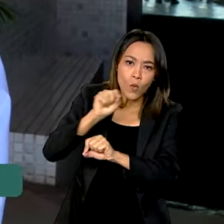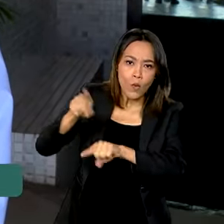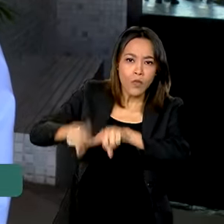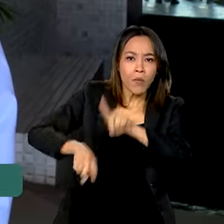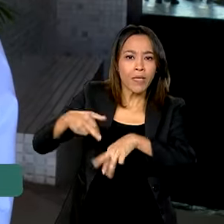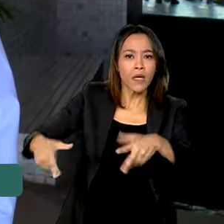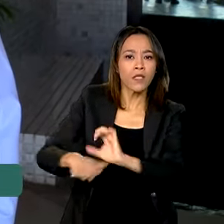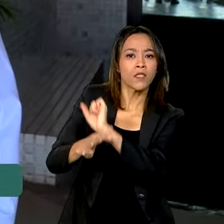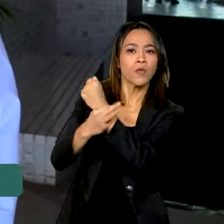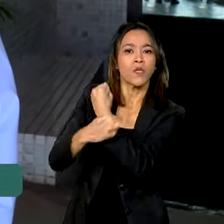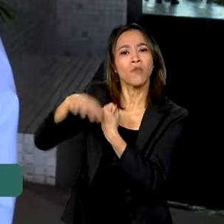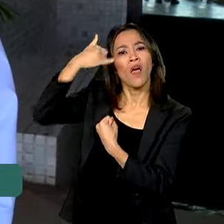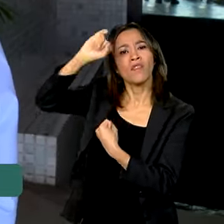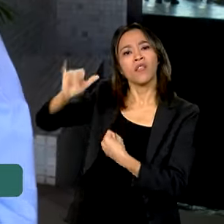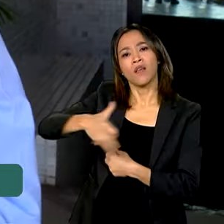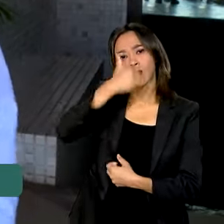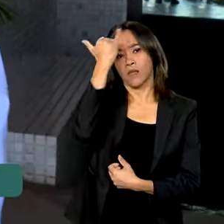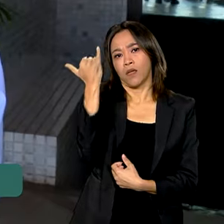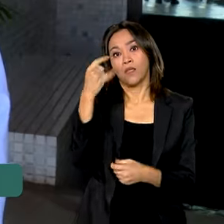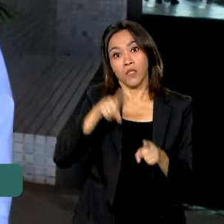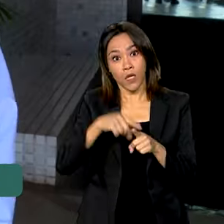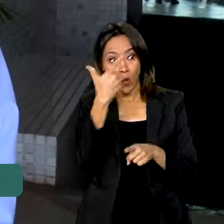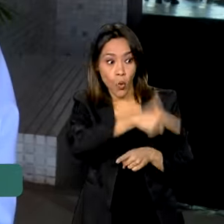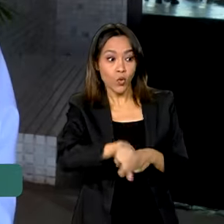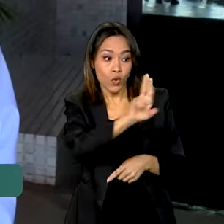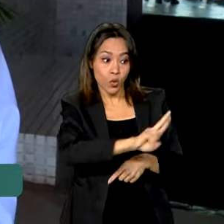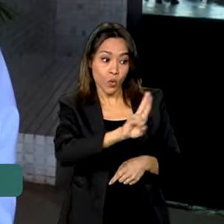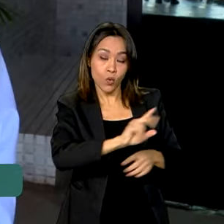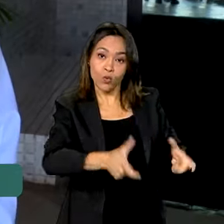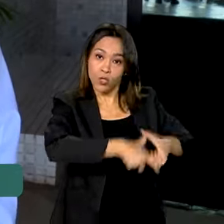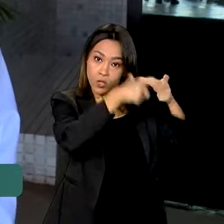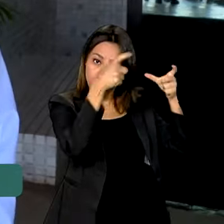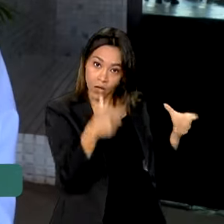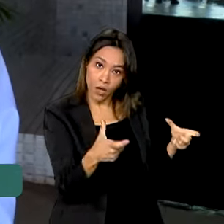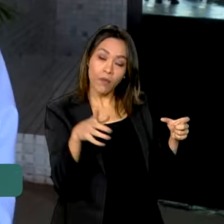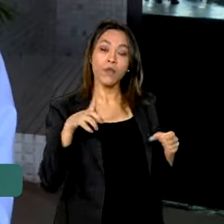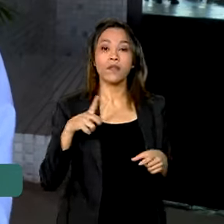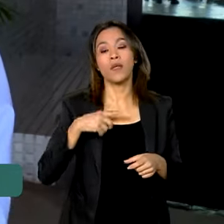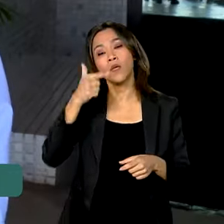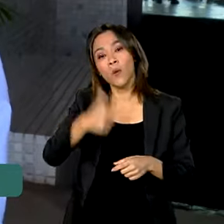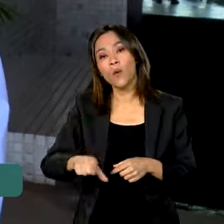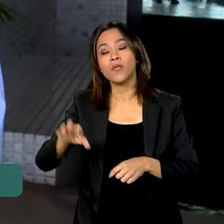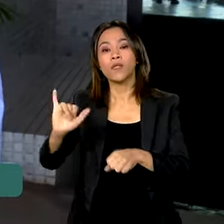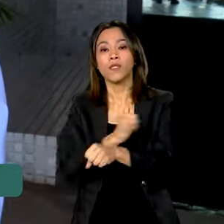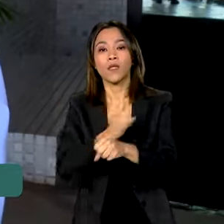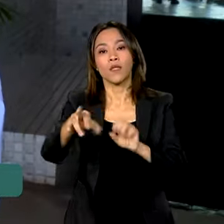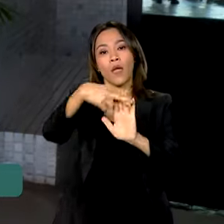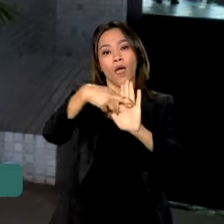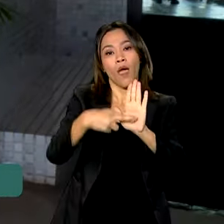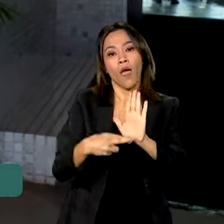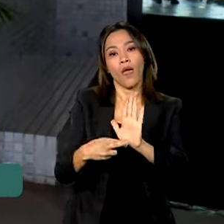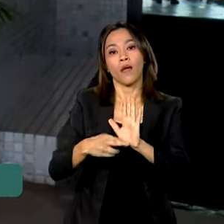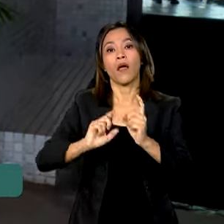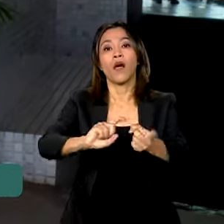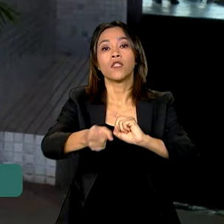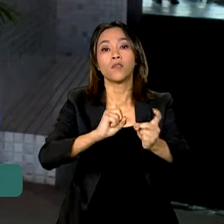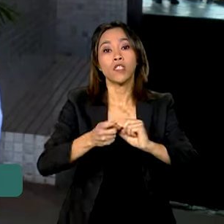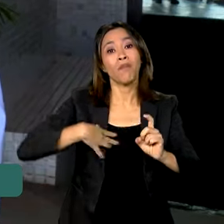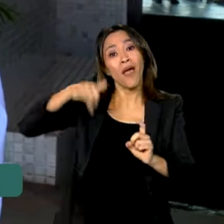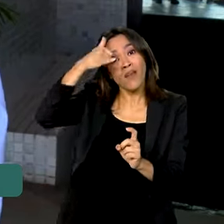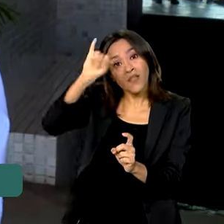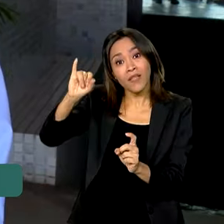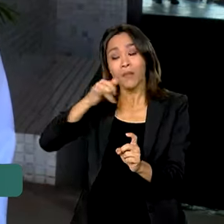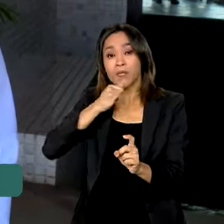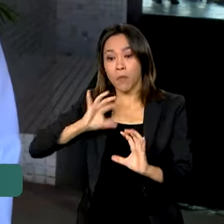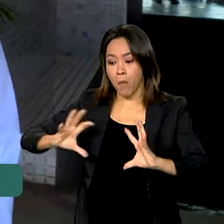Agora tem o equipamento de proteção coletiva e tem as medidas administrativas. A medida administrativa evita muito o acidente com máquinas,